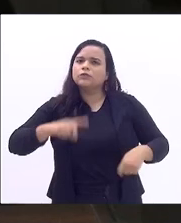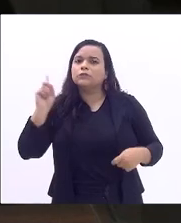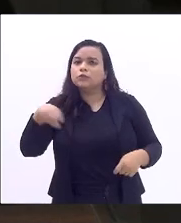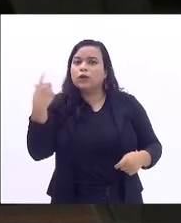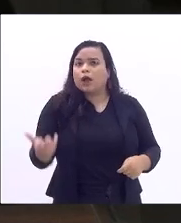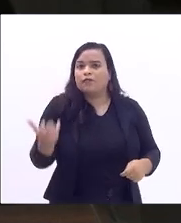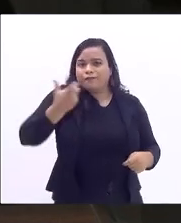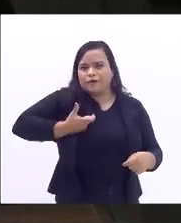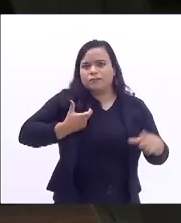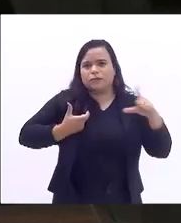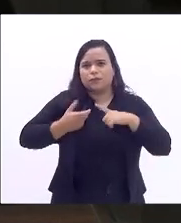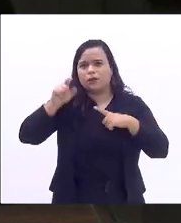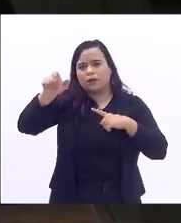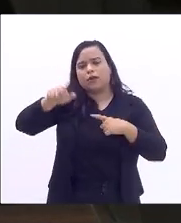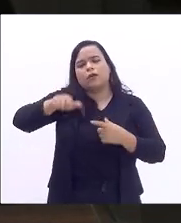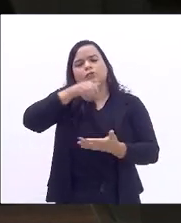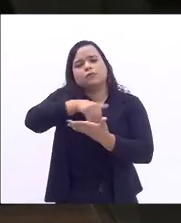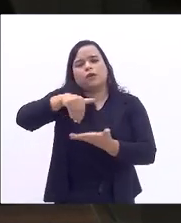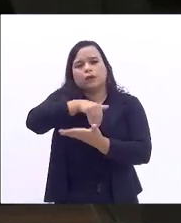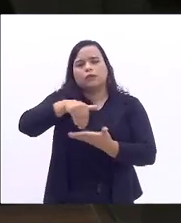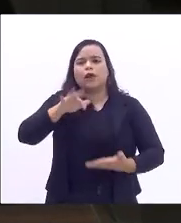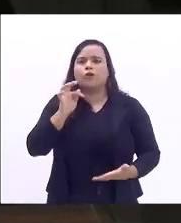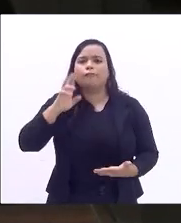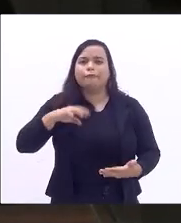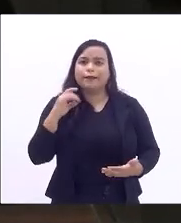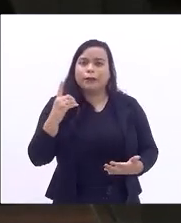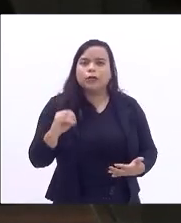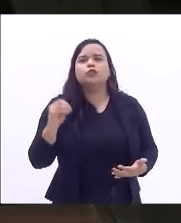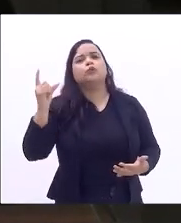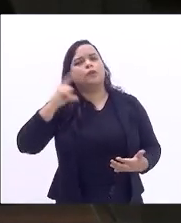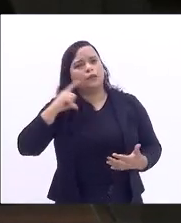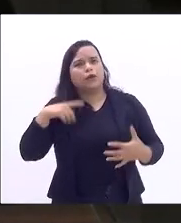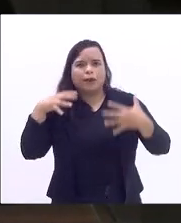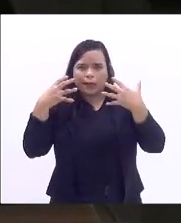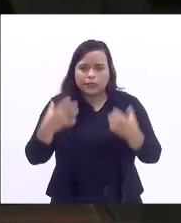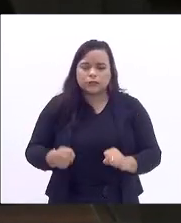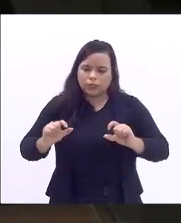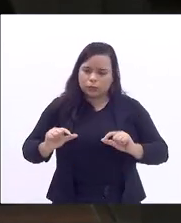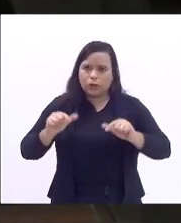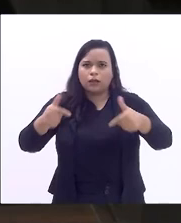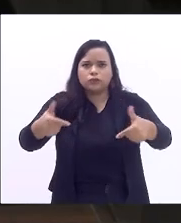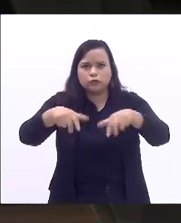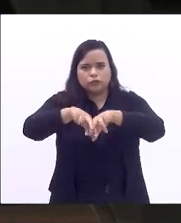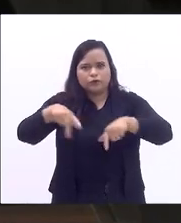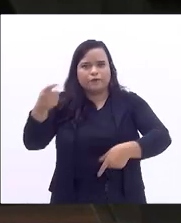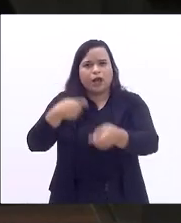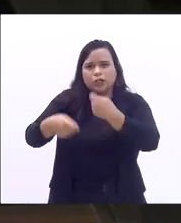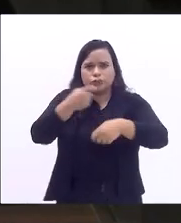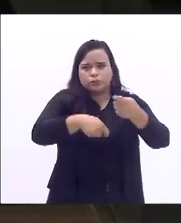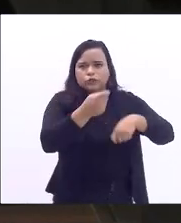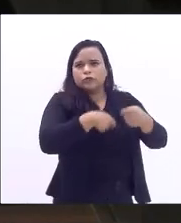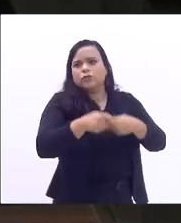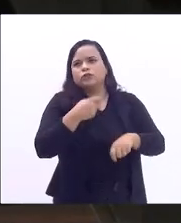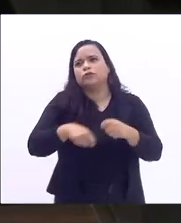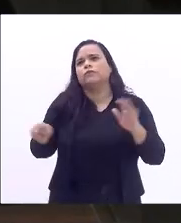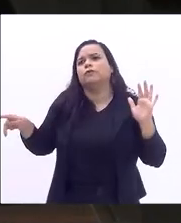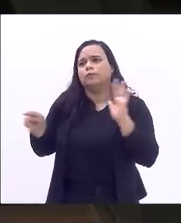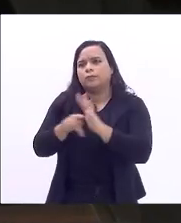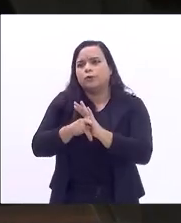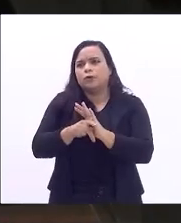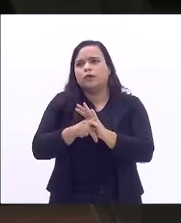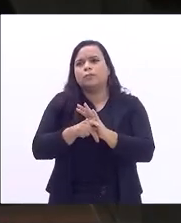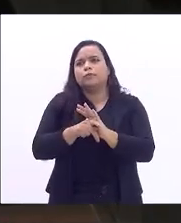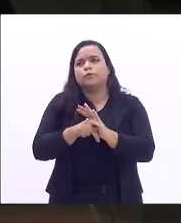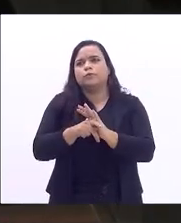informados pelo secretário Fernando Albuquerque que estão sendo adotadas medidas administrativas para